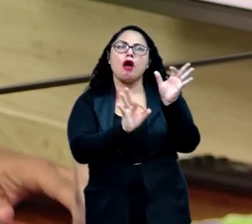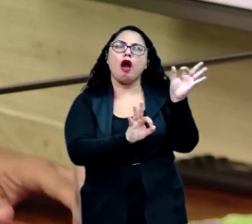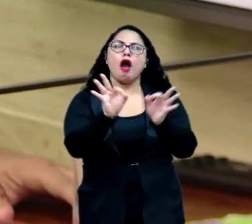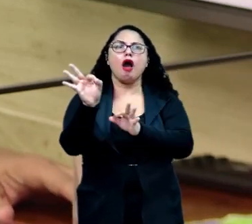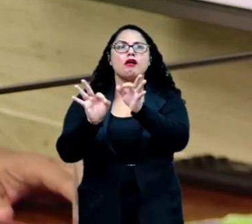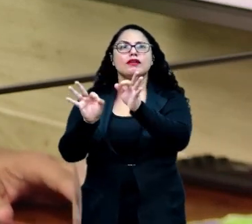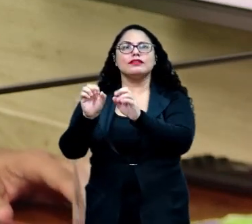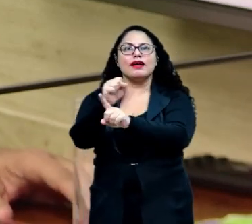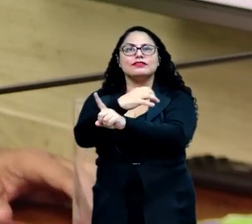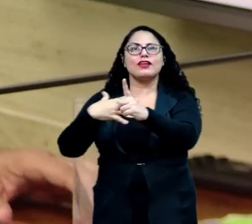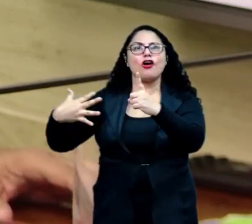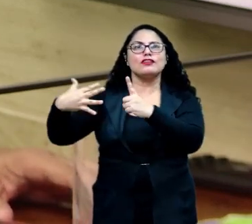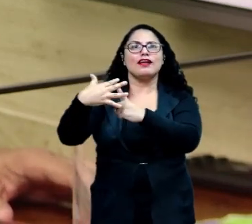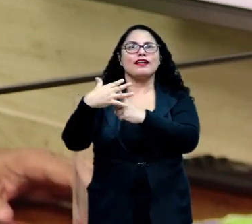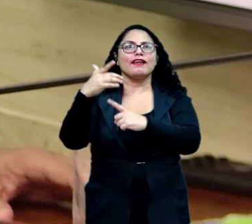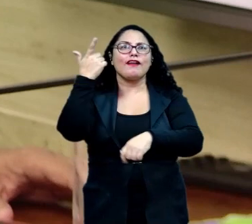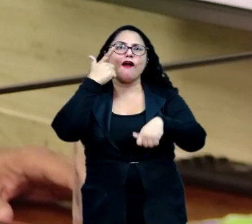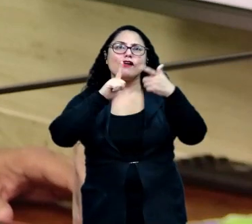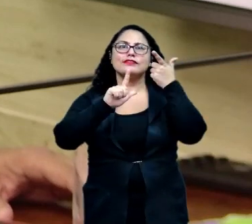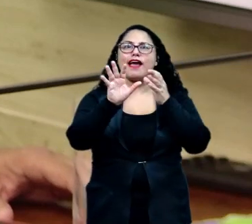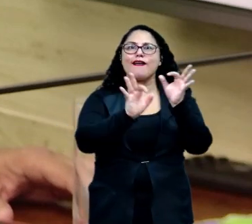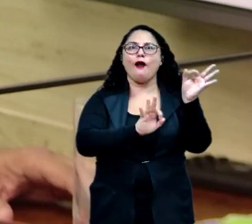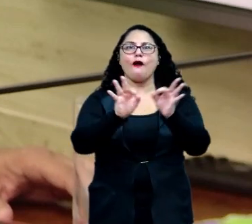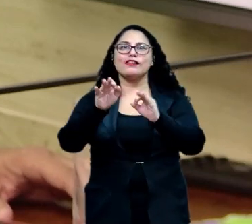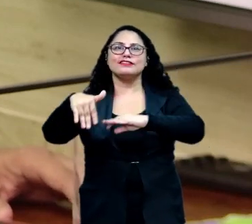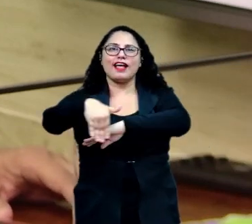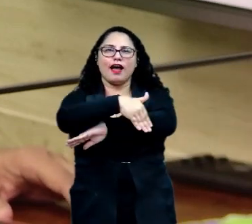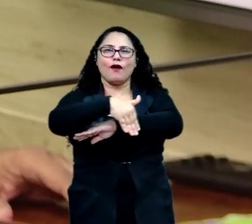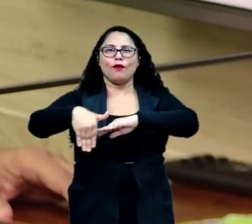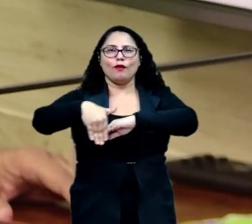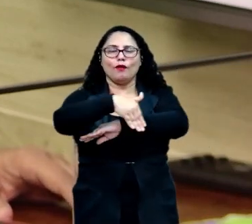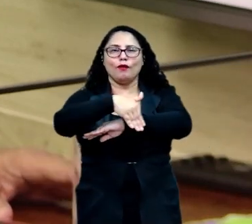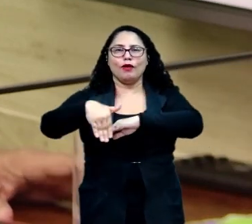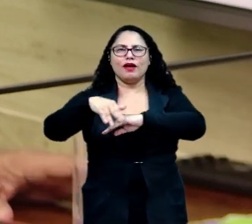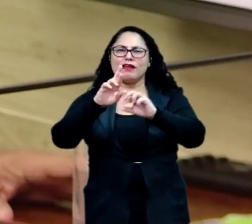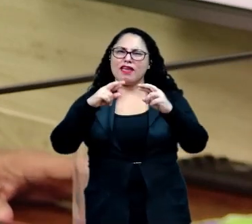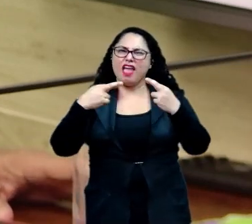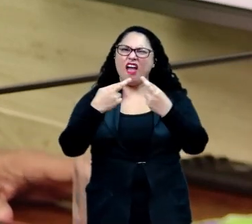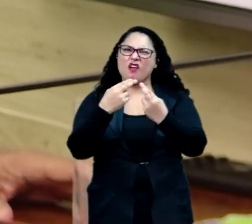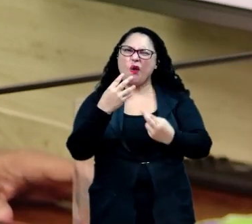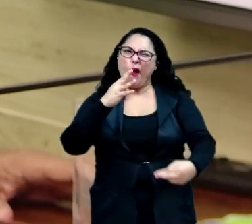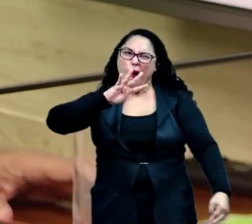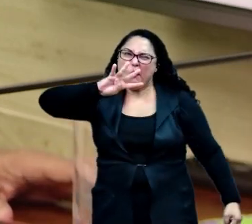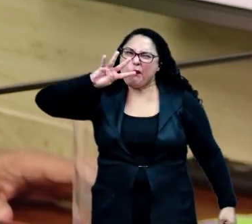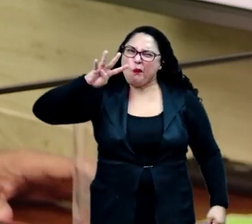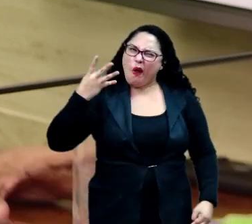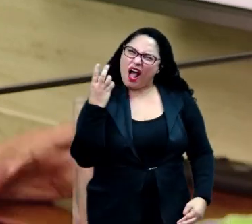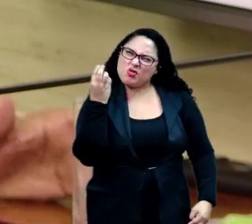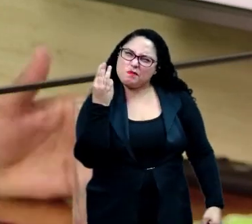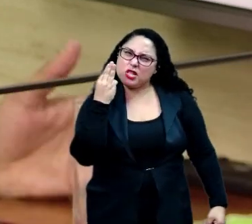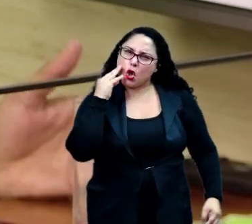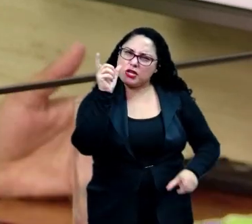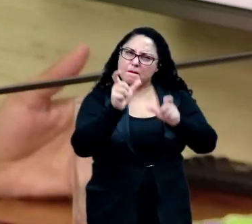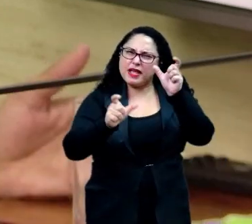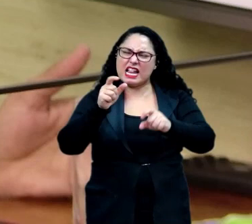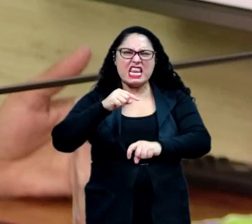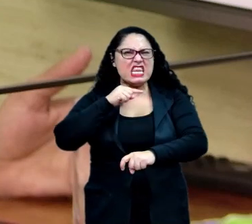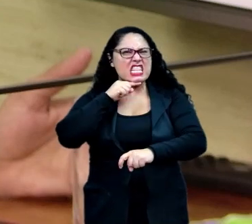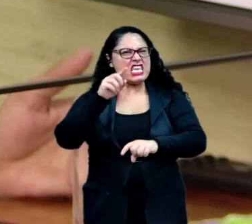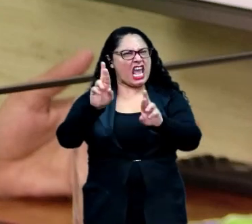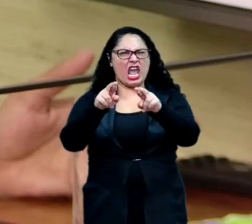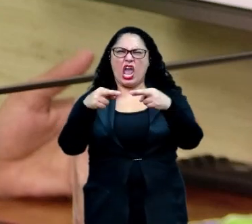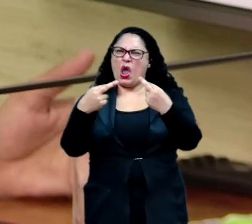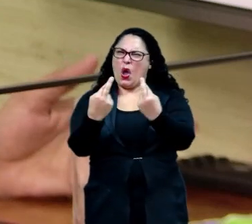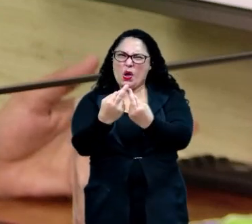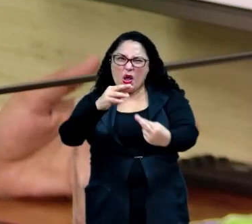organizado da sociedade que ainda consegue se organizar na rua, que reúne 4 milhões de pessoas. Ela falava, olha, ninguém reúne